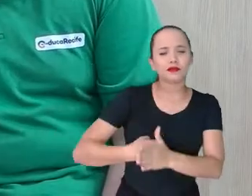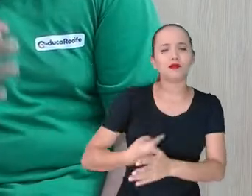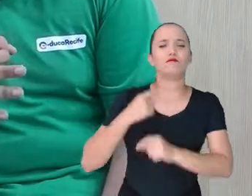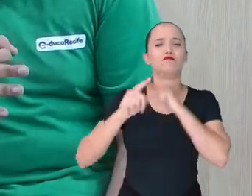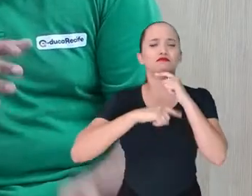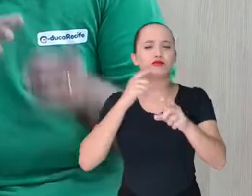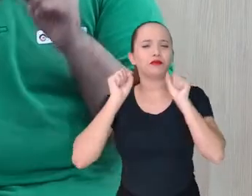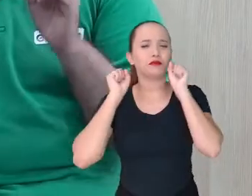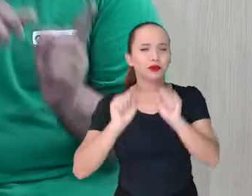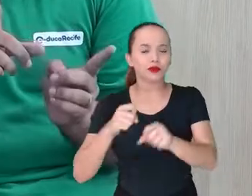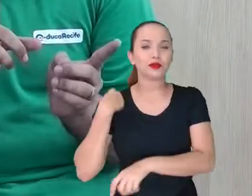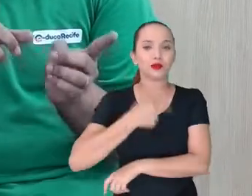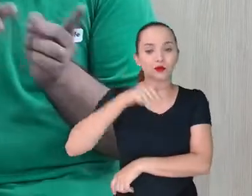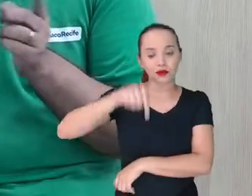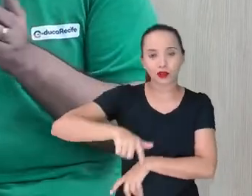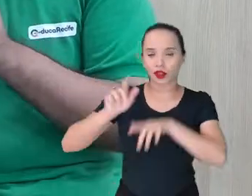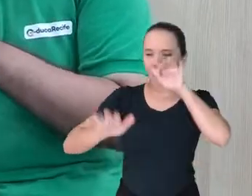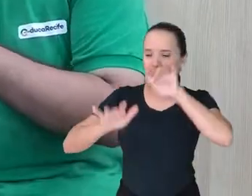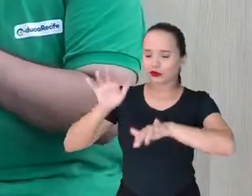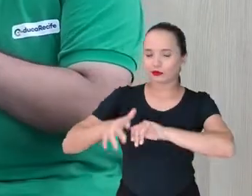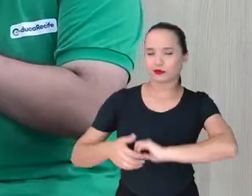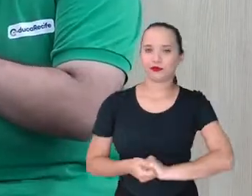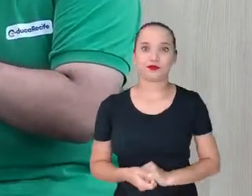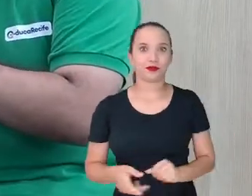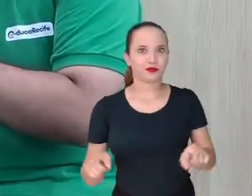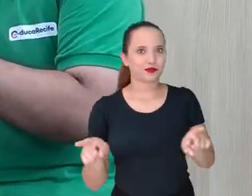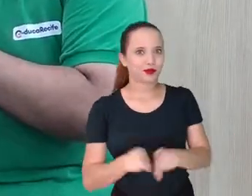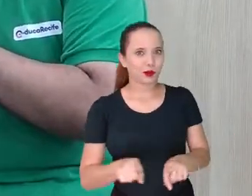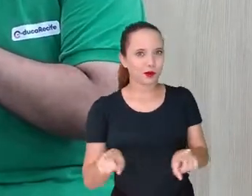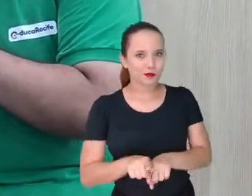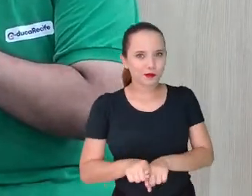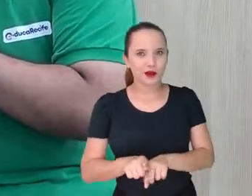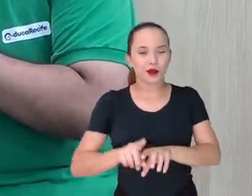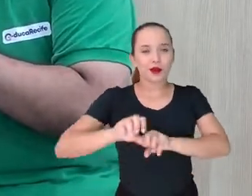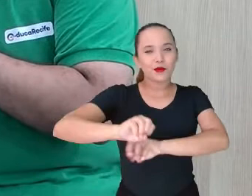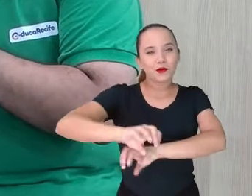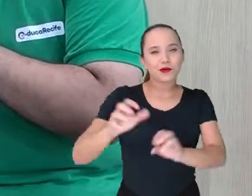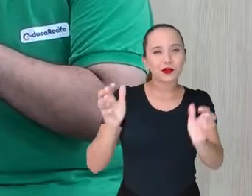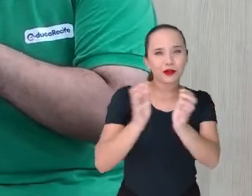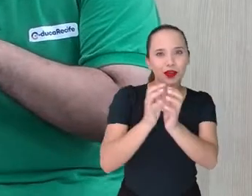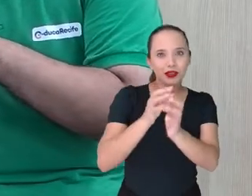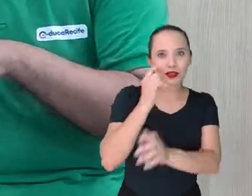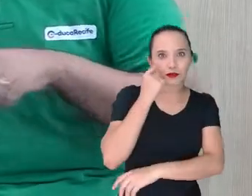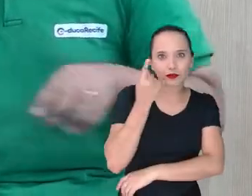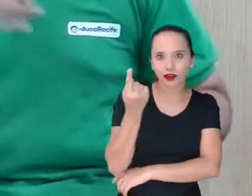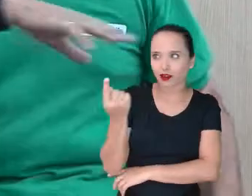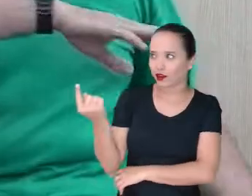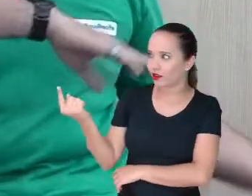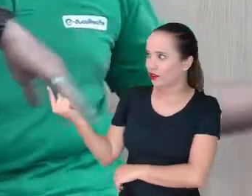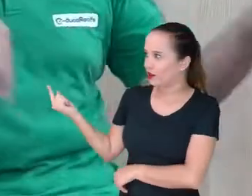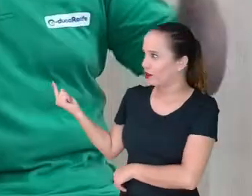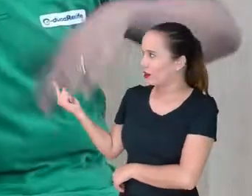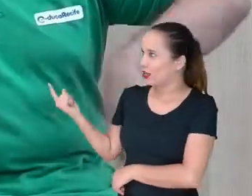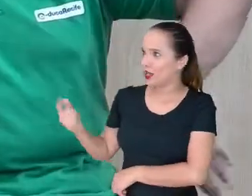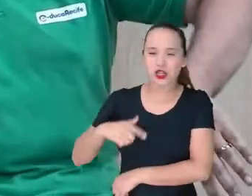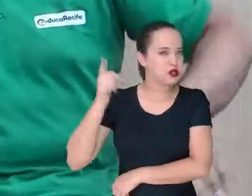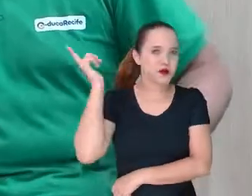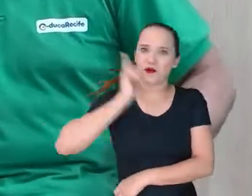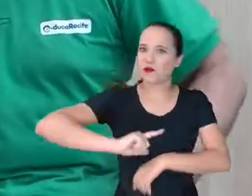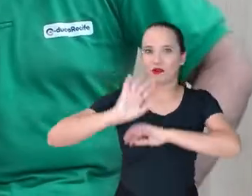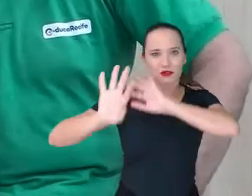de olho. E além de lá, o Educa Recife, o QR Code, não teve nem como fazer o esquema aqui